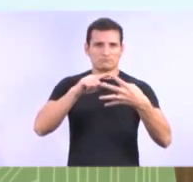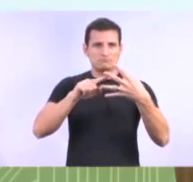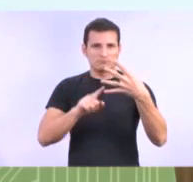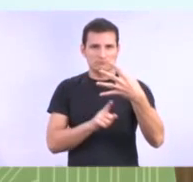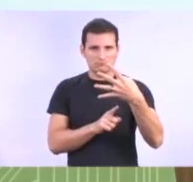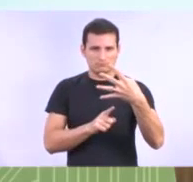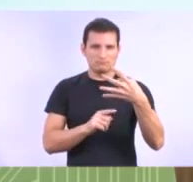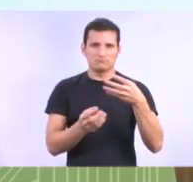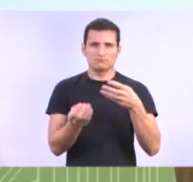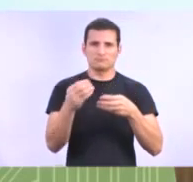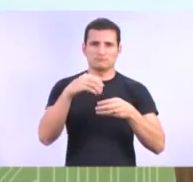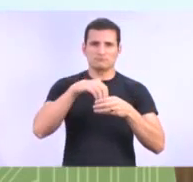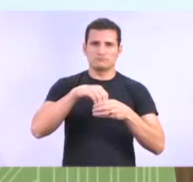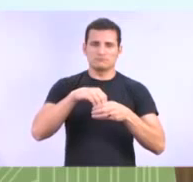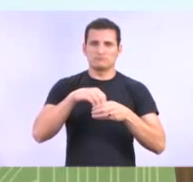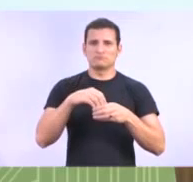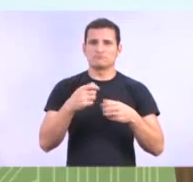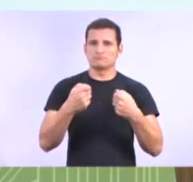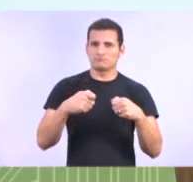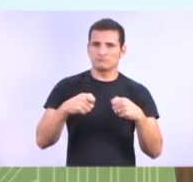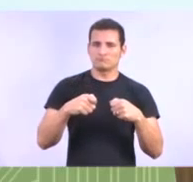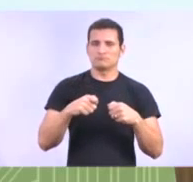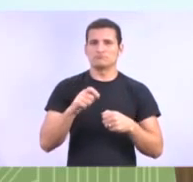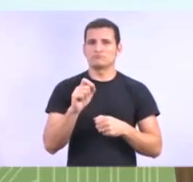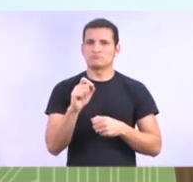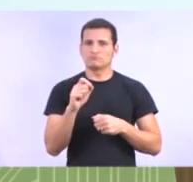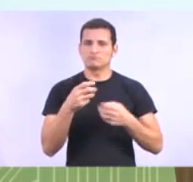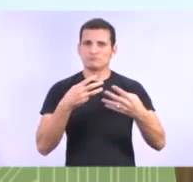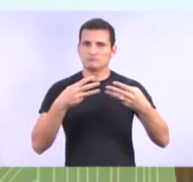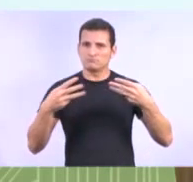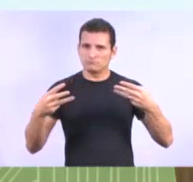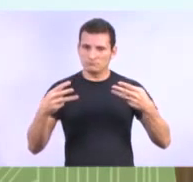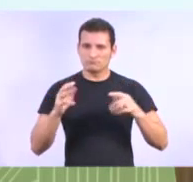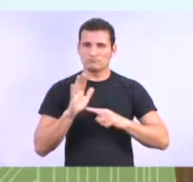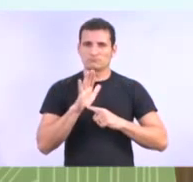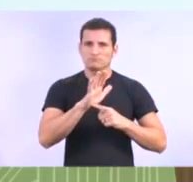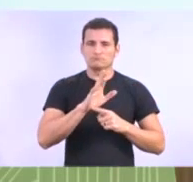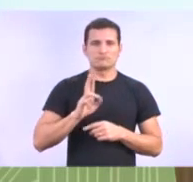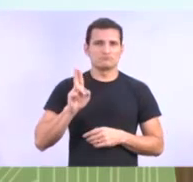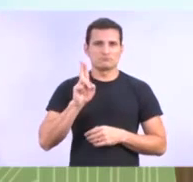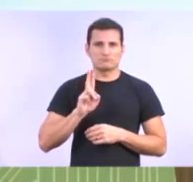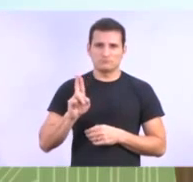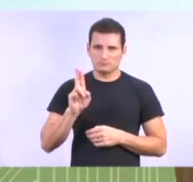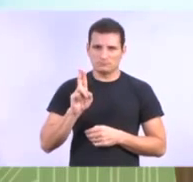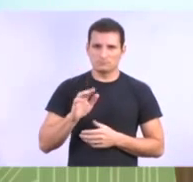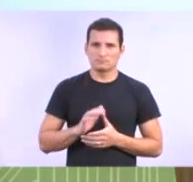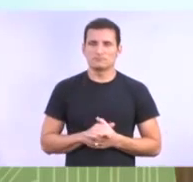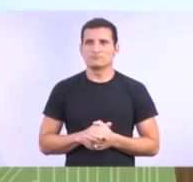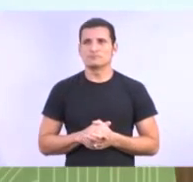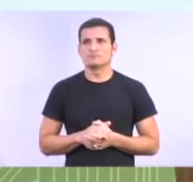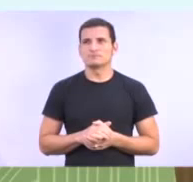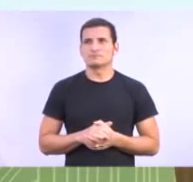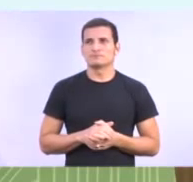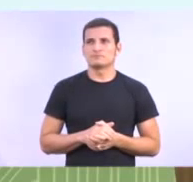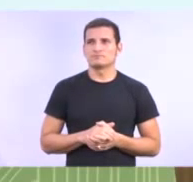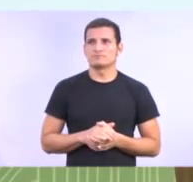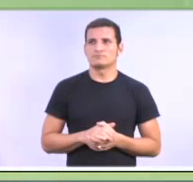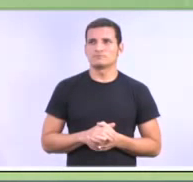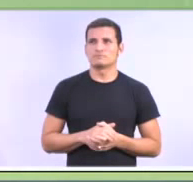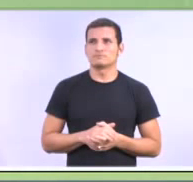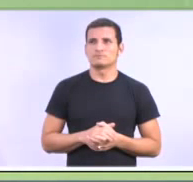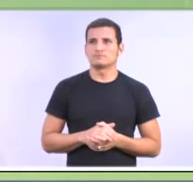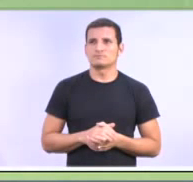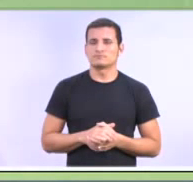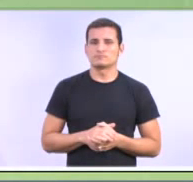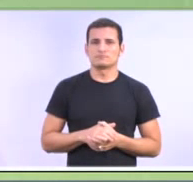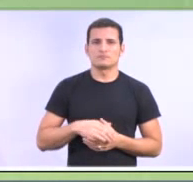elementos que são aí necessários para atender as expectativas do usuário, correto? Vamos para a questão 2?